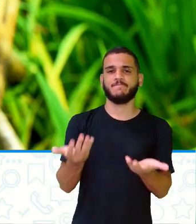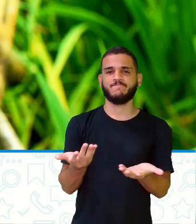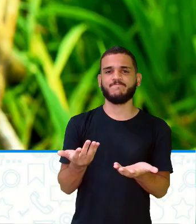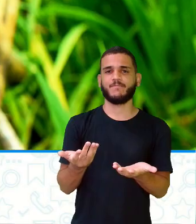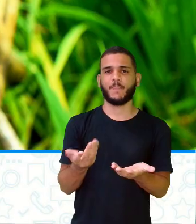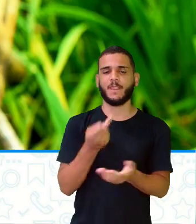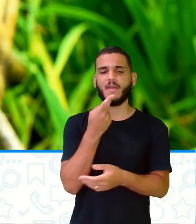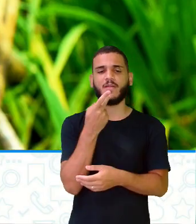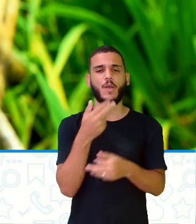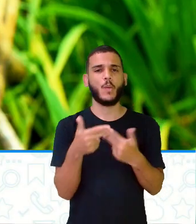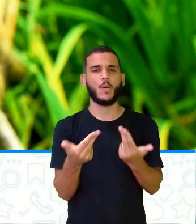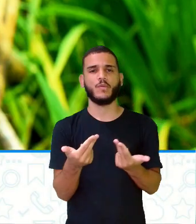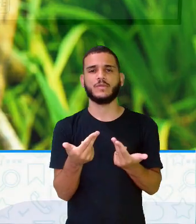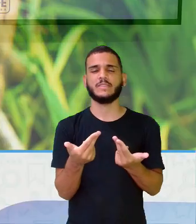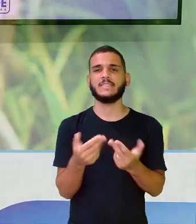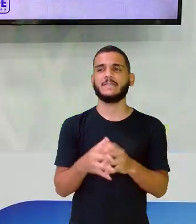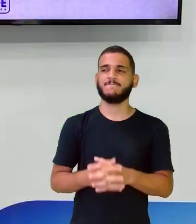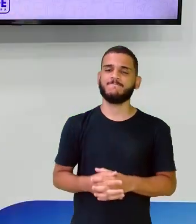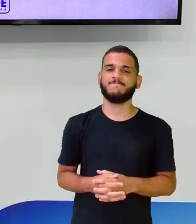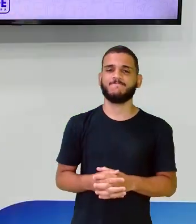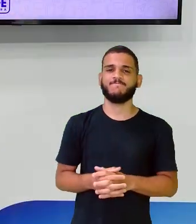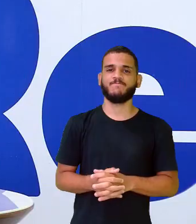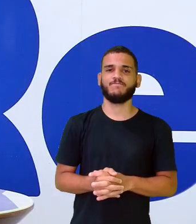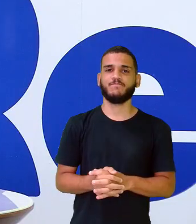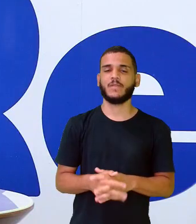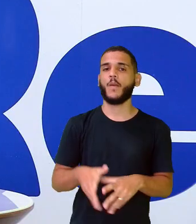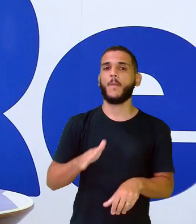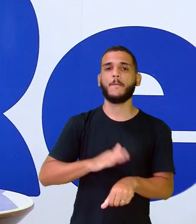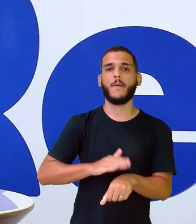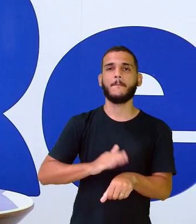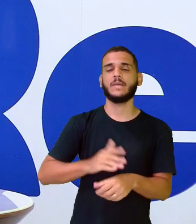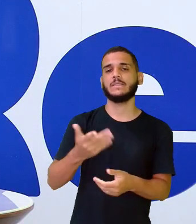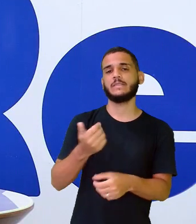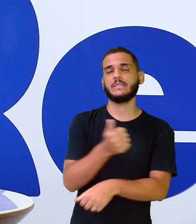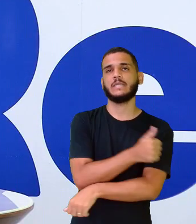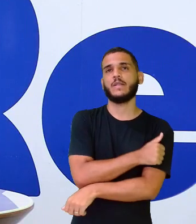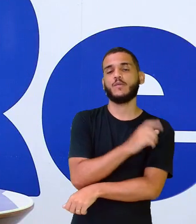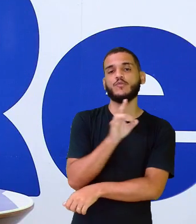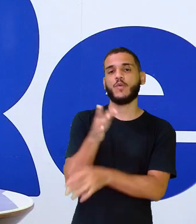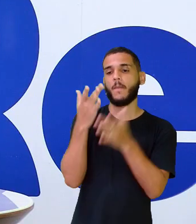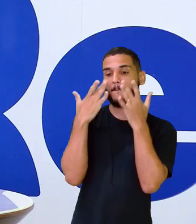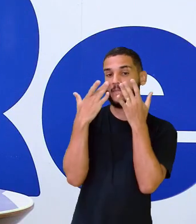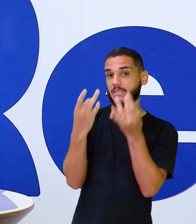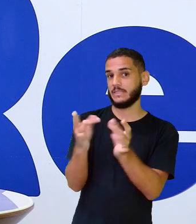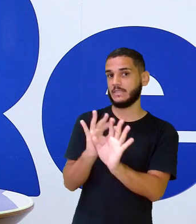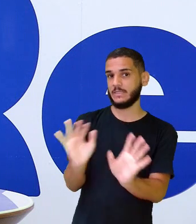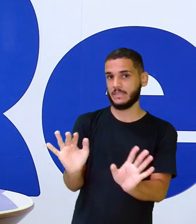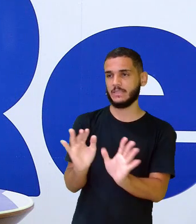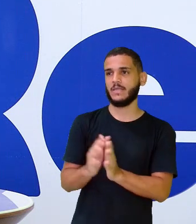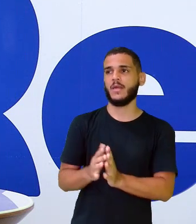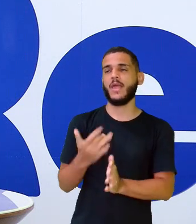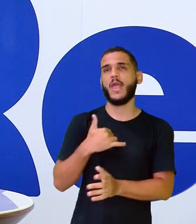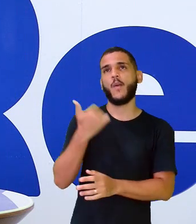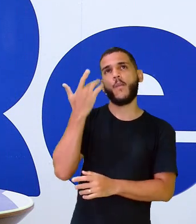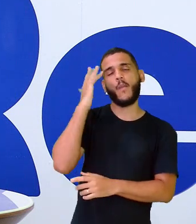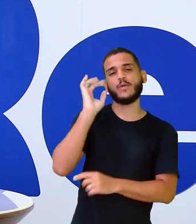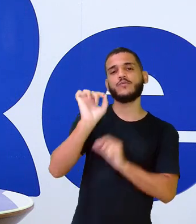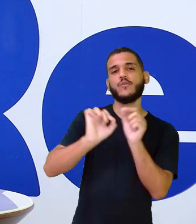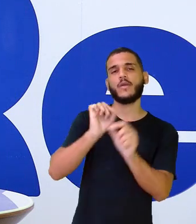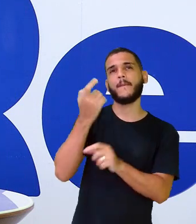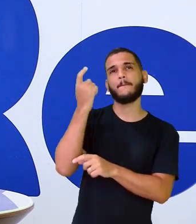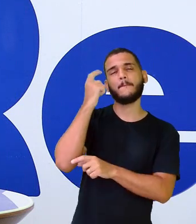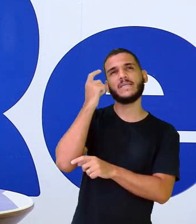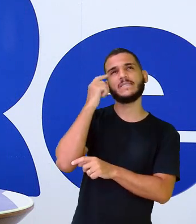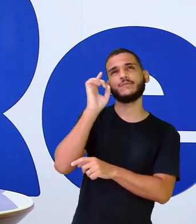alguma coisa aí, professora Eli, sobre essas águas? No momento, nossos estudantes estão prestando atenção. Acho que eles estão aí